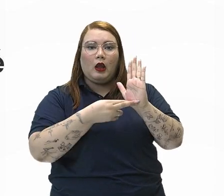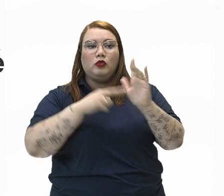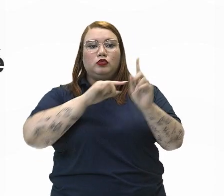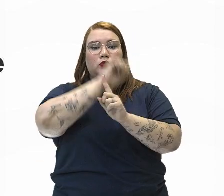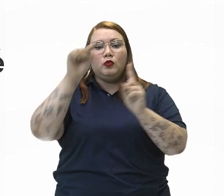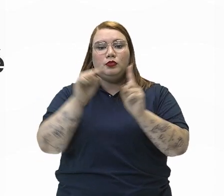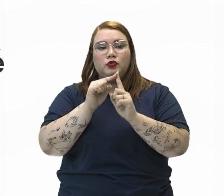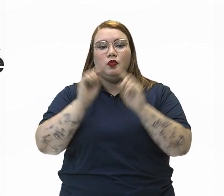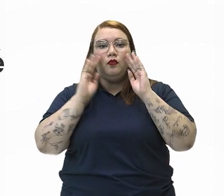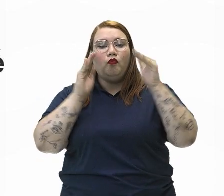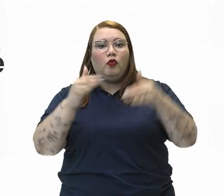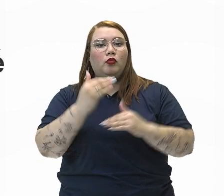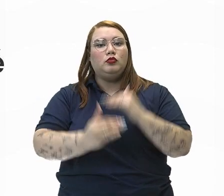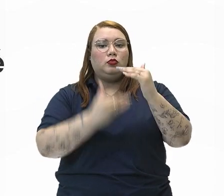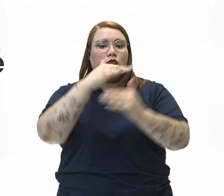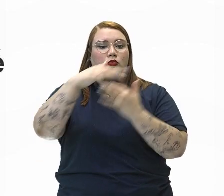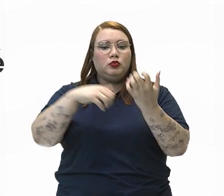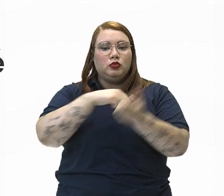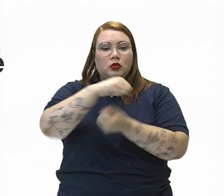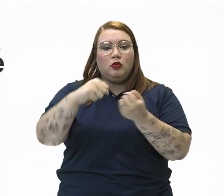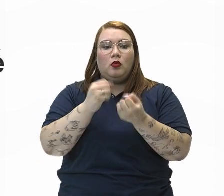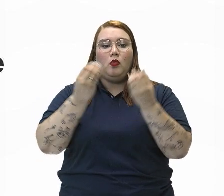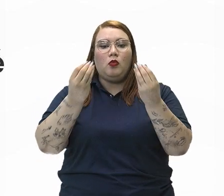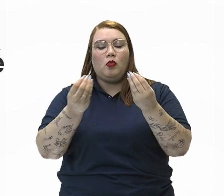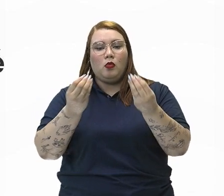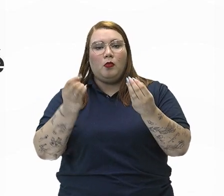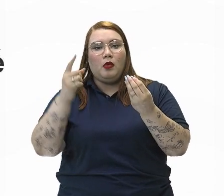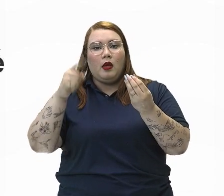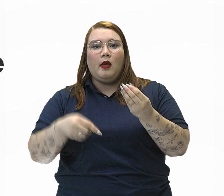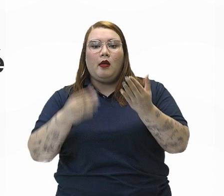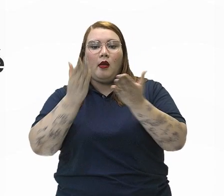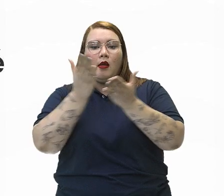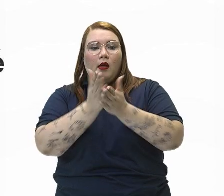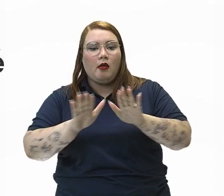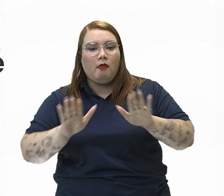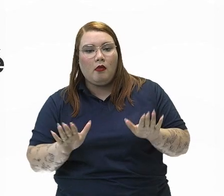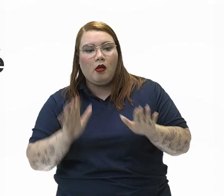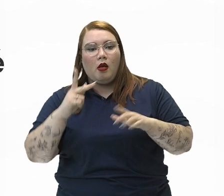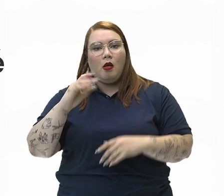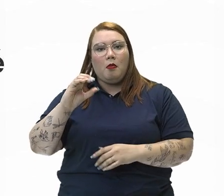desenvolvimento sustentável, uma forma de acabar com a